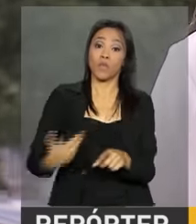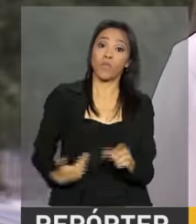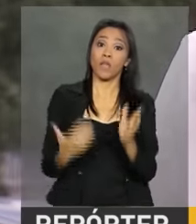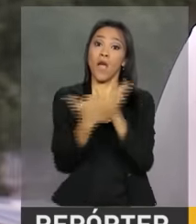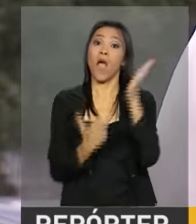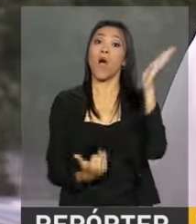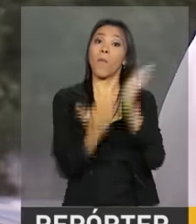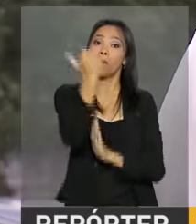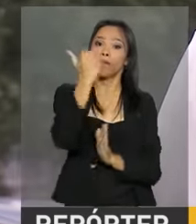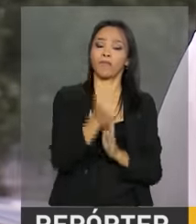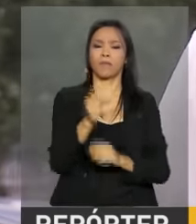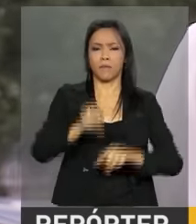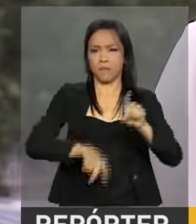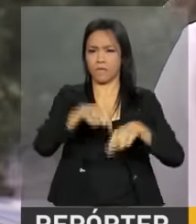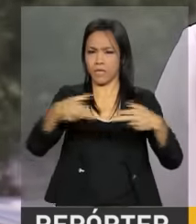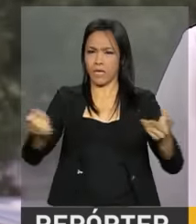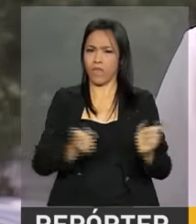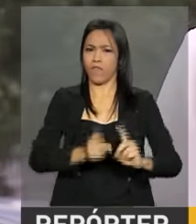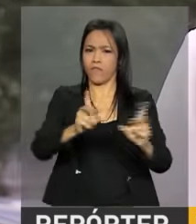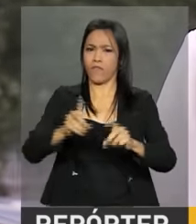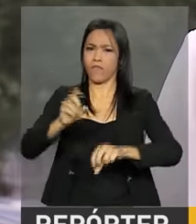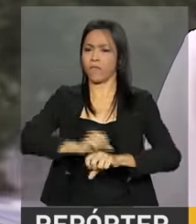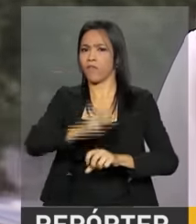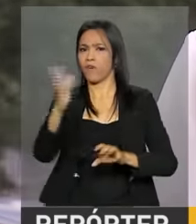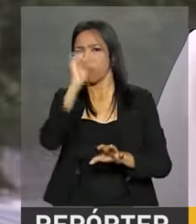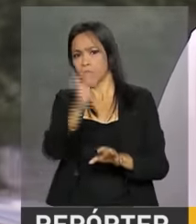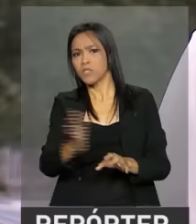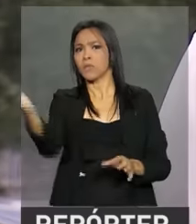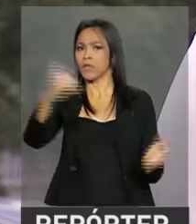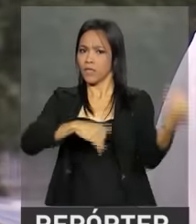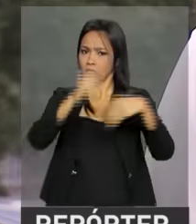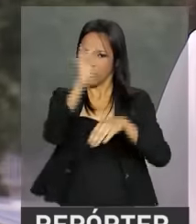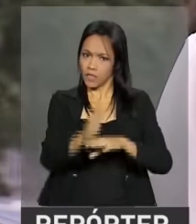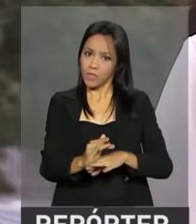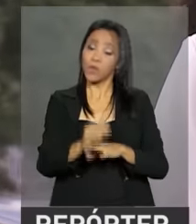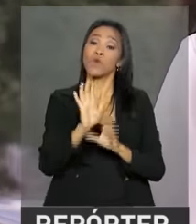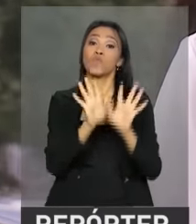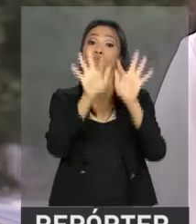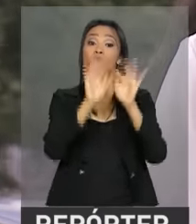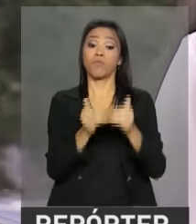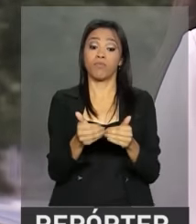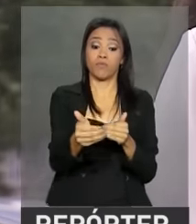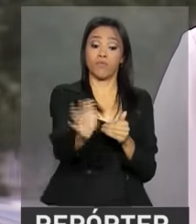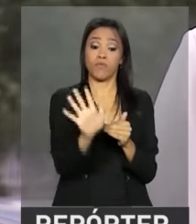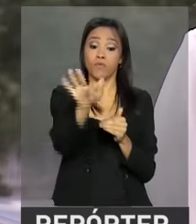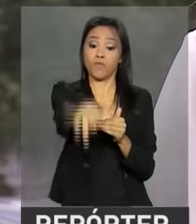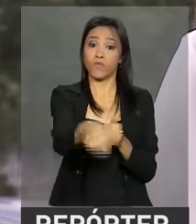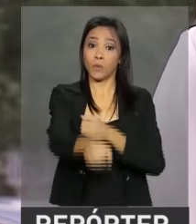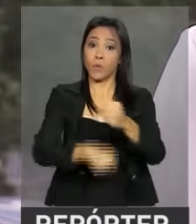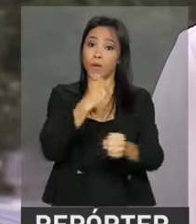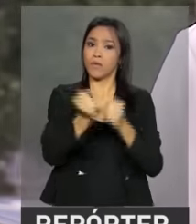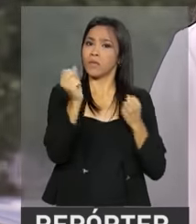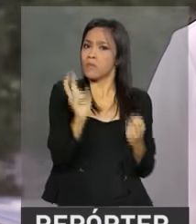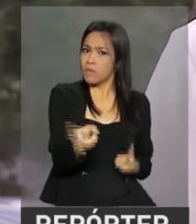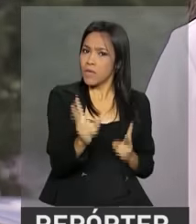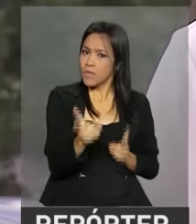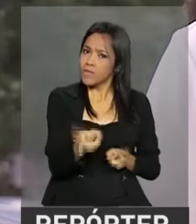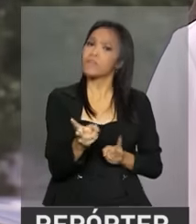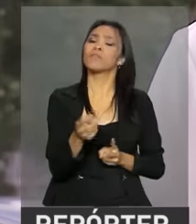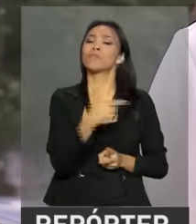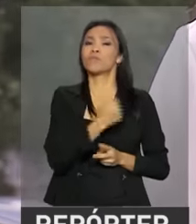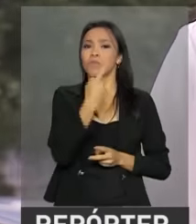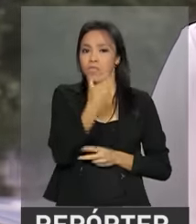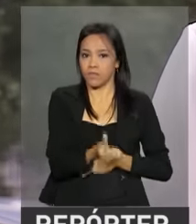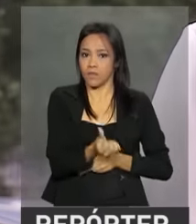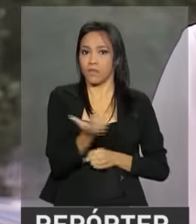exportações e importações com saldo positivo para o Brasil no fim do ano semelhante ao registrado em 2016 a